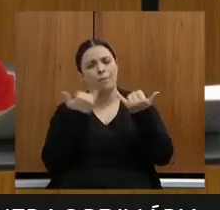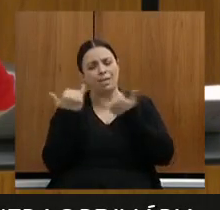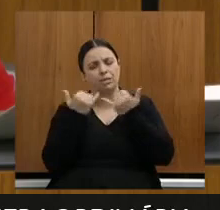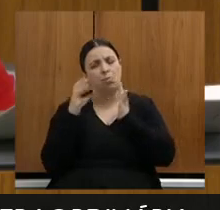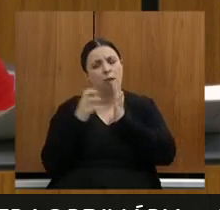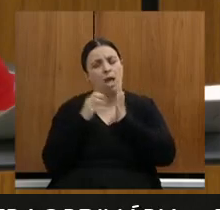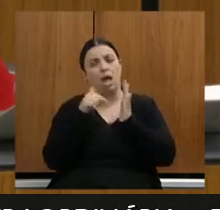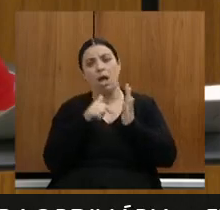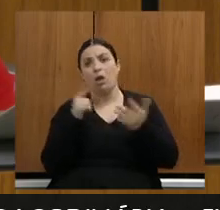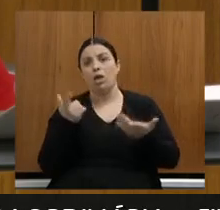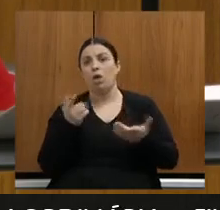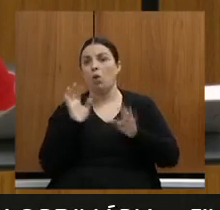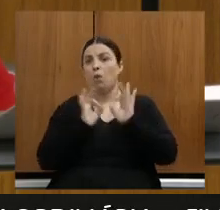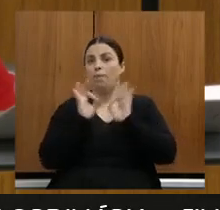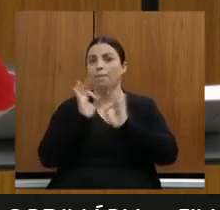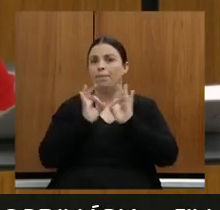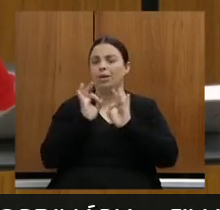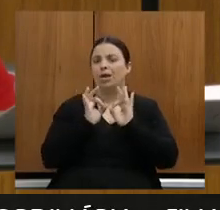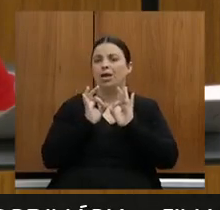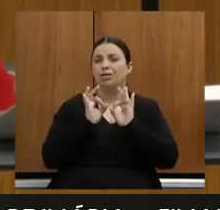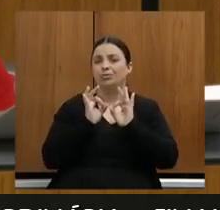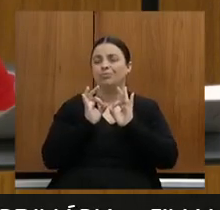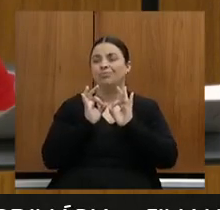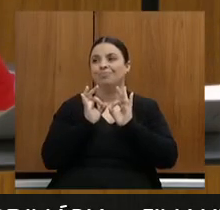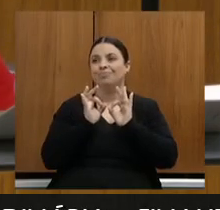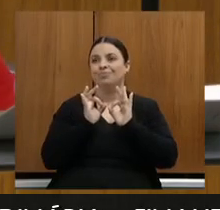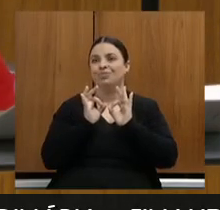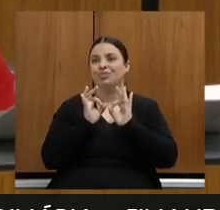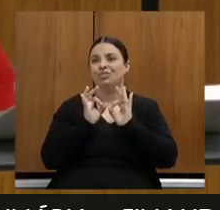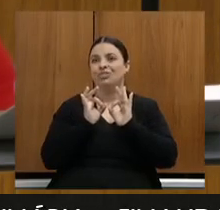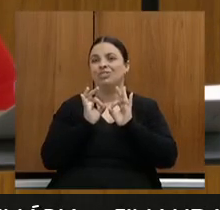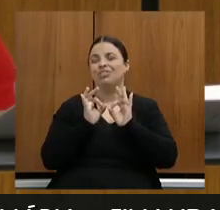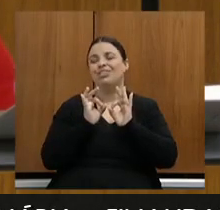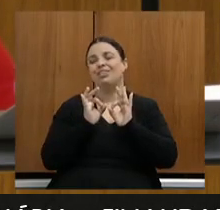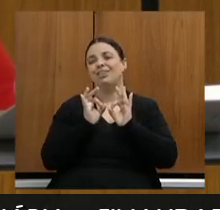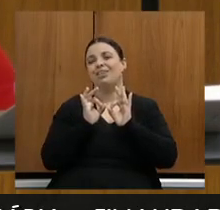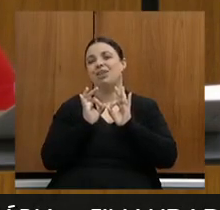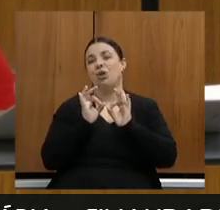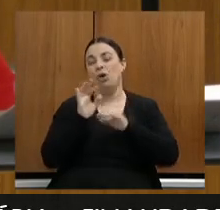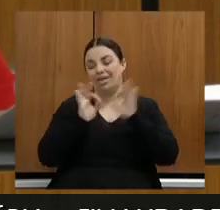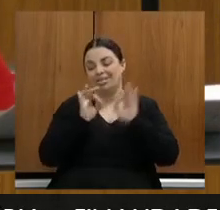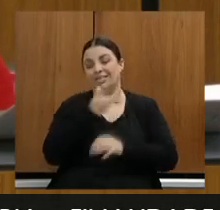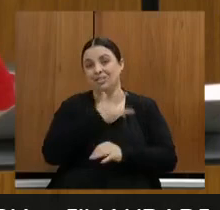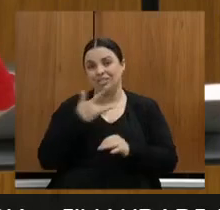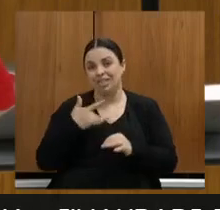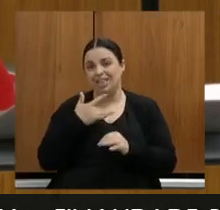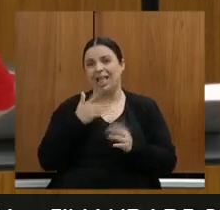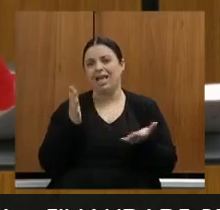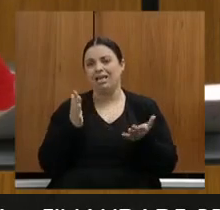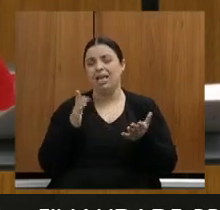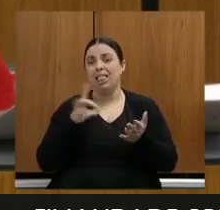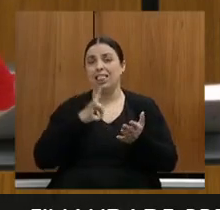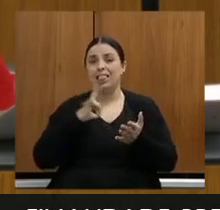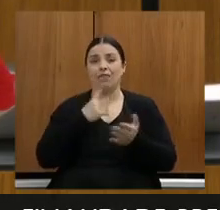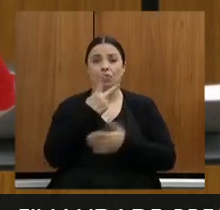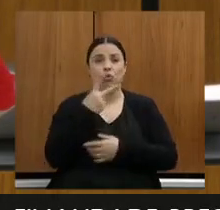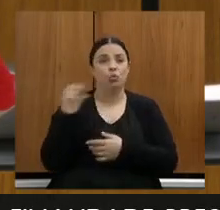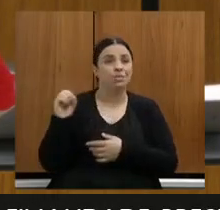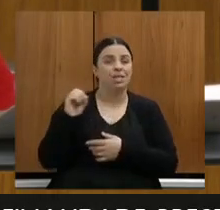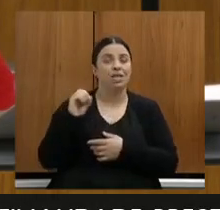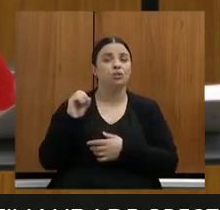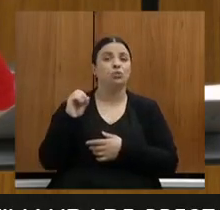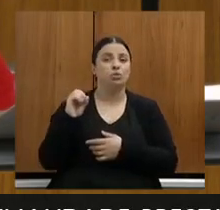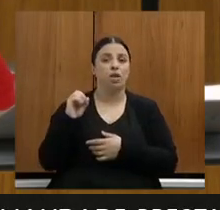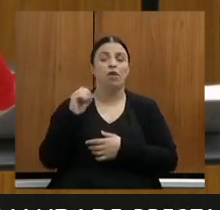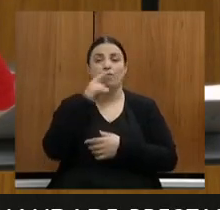voluntária teriam saído pouco mais de 200 funcionários converso muito com servidores efetivos da pasta